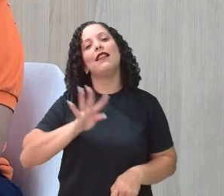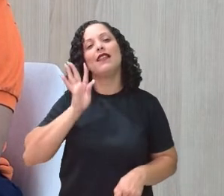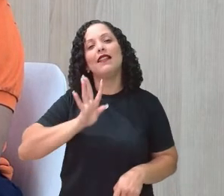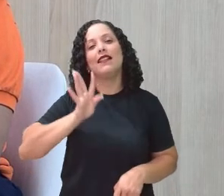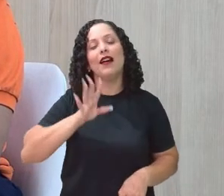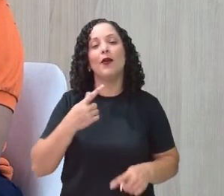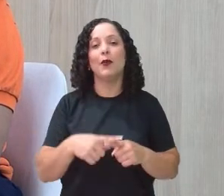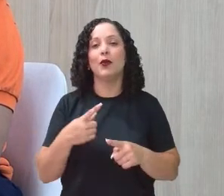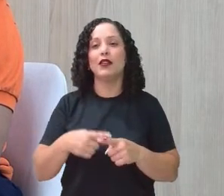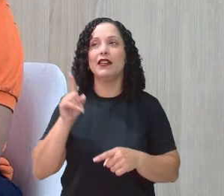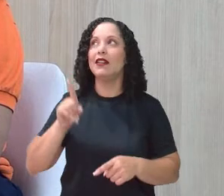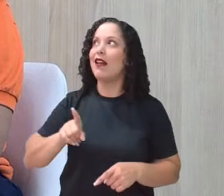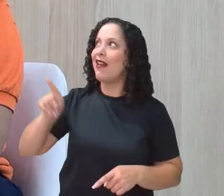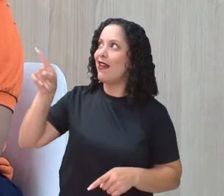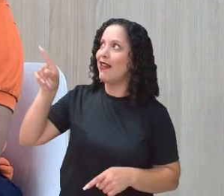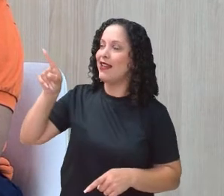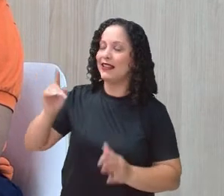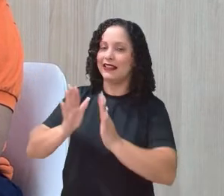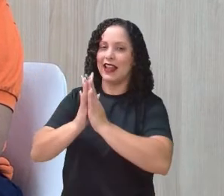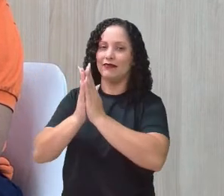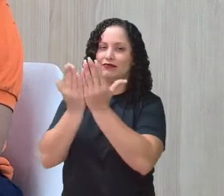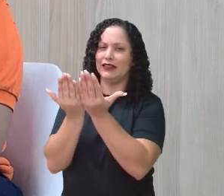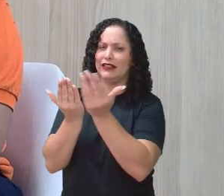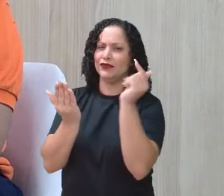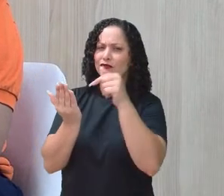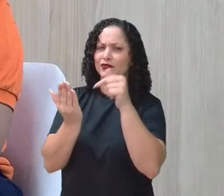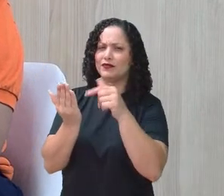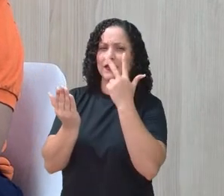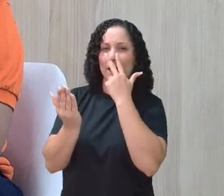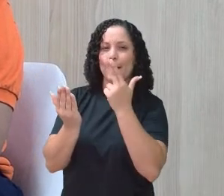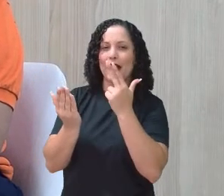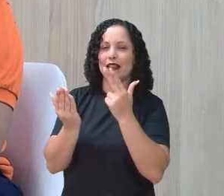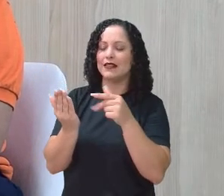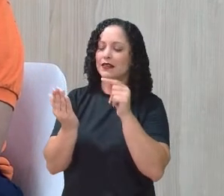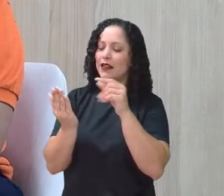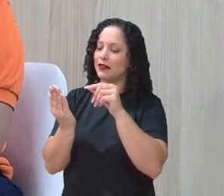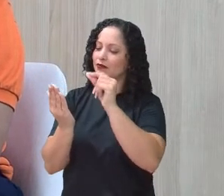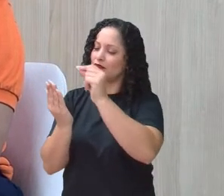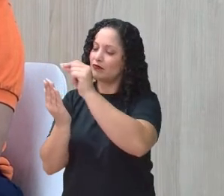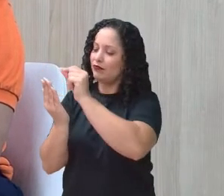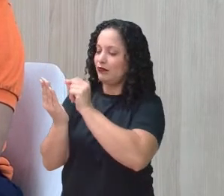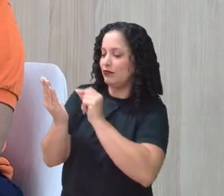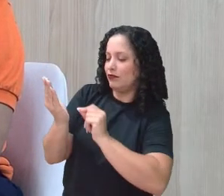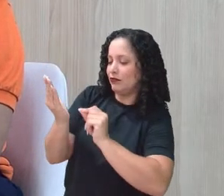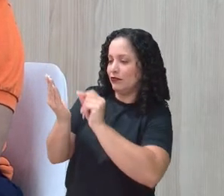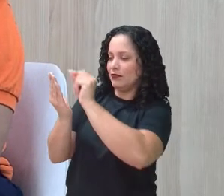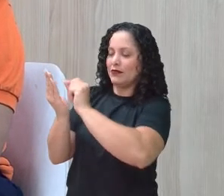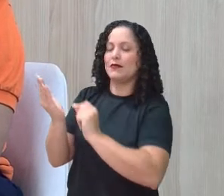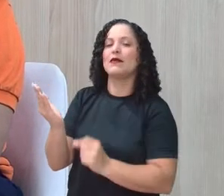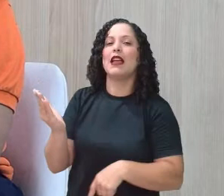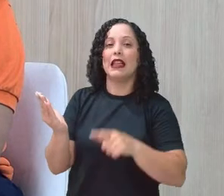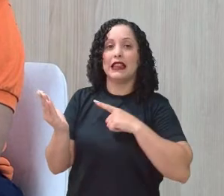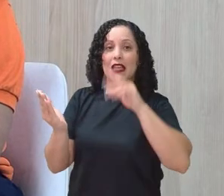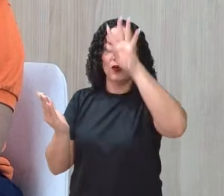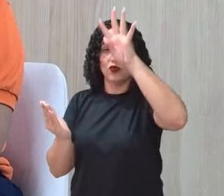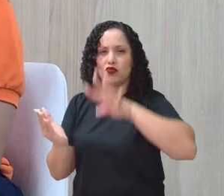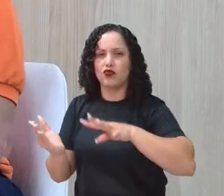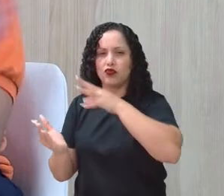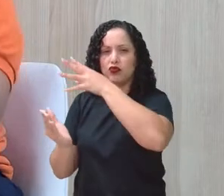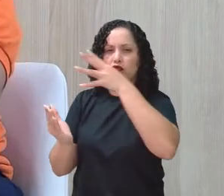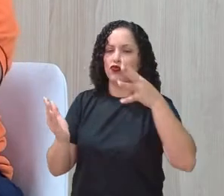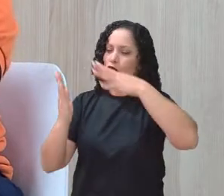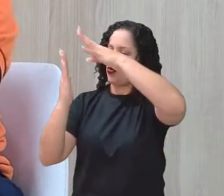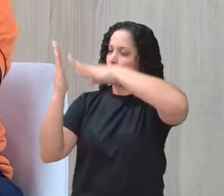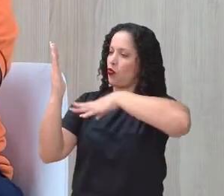um livrinho, como se fosse aquele de palavras cruzadas, né, que a gente usa. Aí a gente usa o lápis, a caneta para marcar, e é